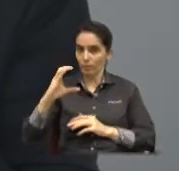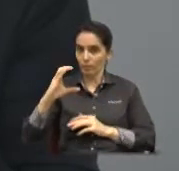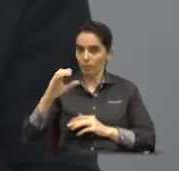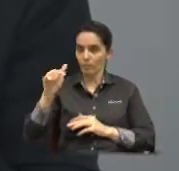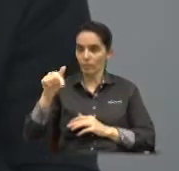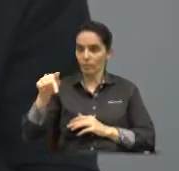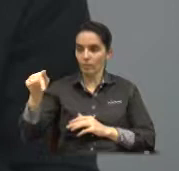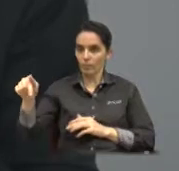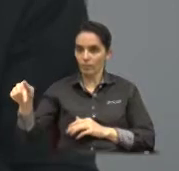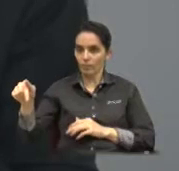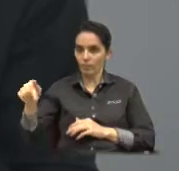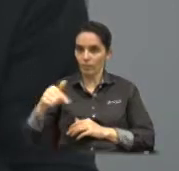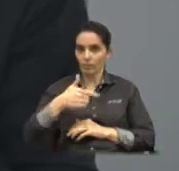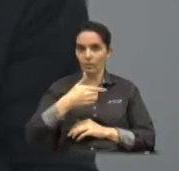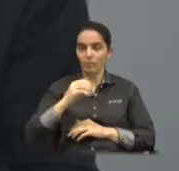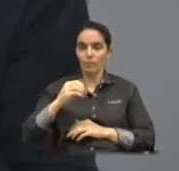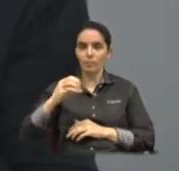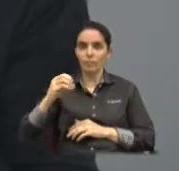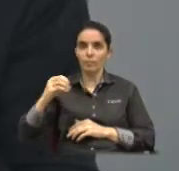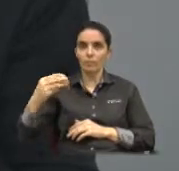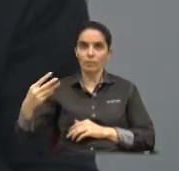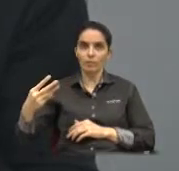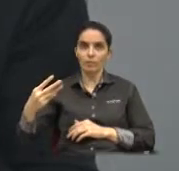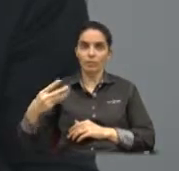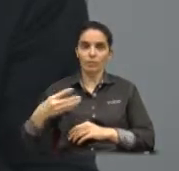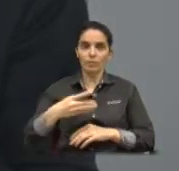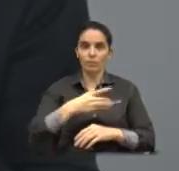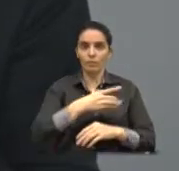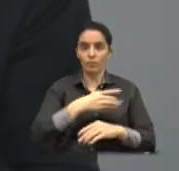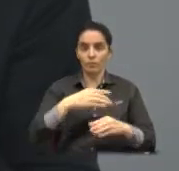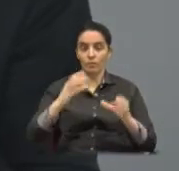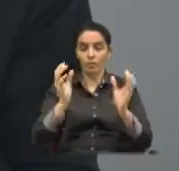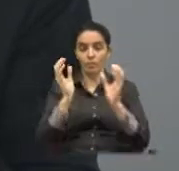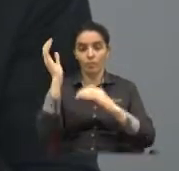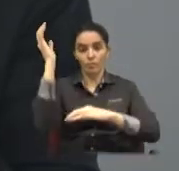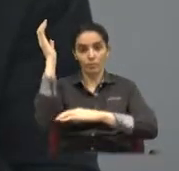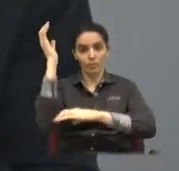77/2003, em trâmite na Câmara dos Deputados, prevê